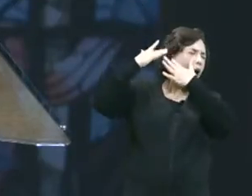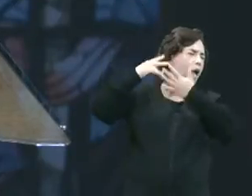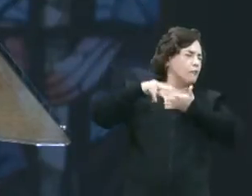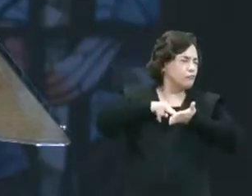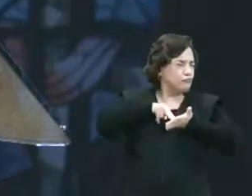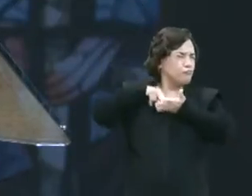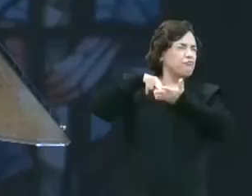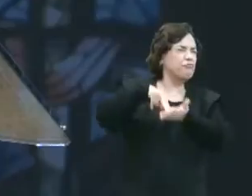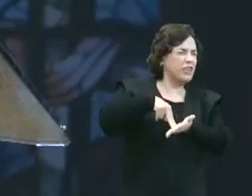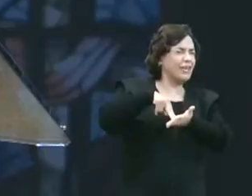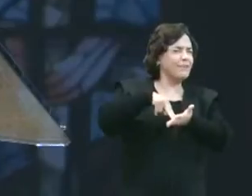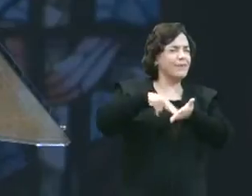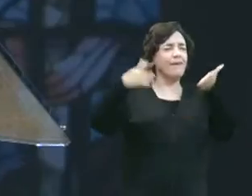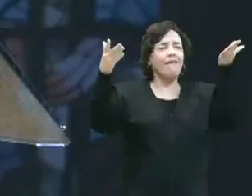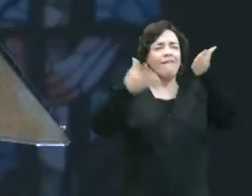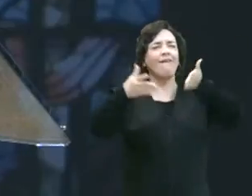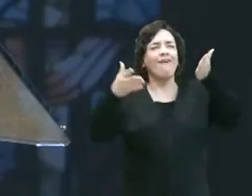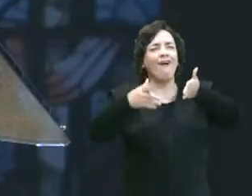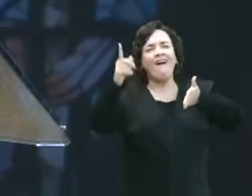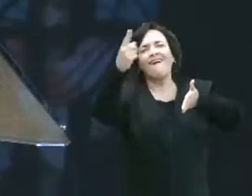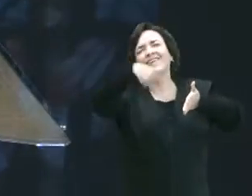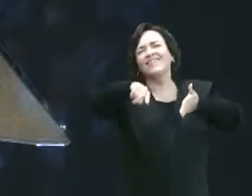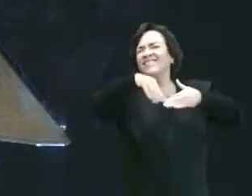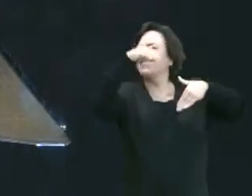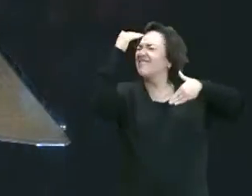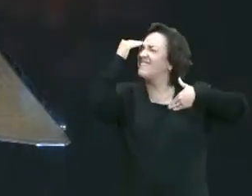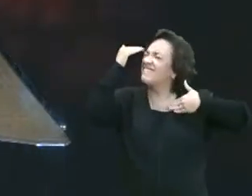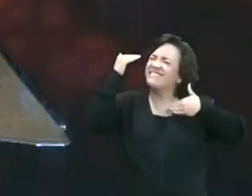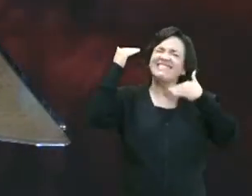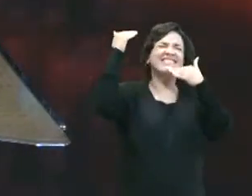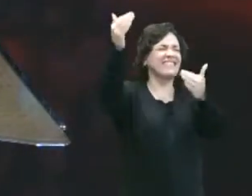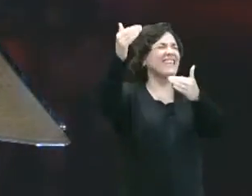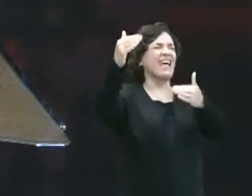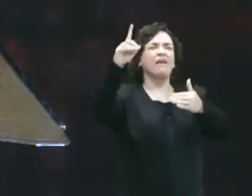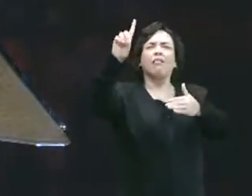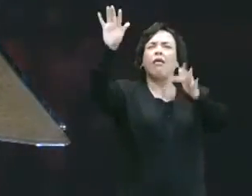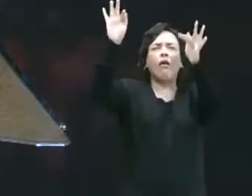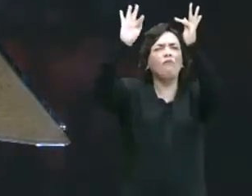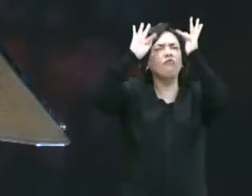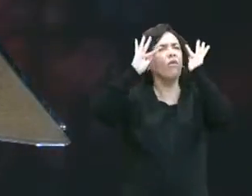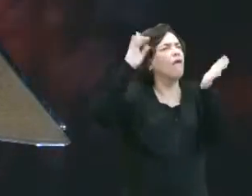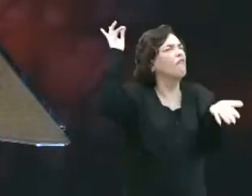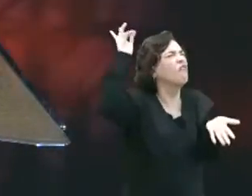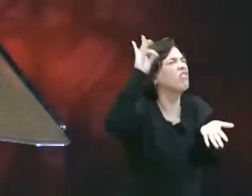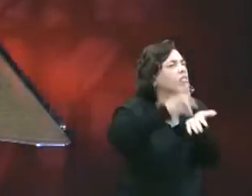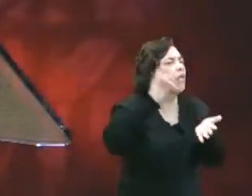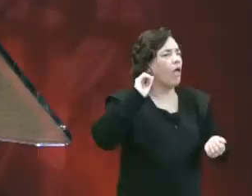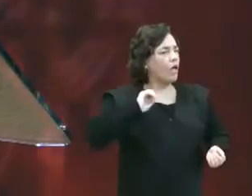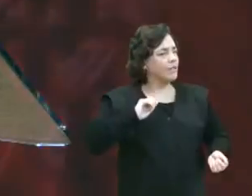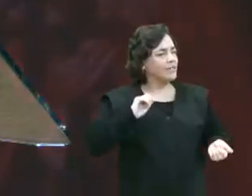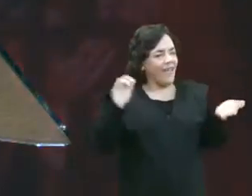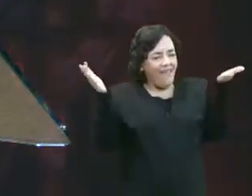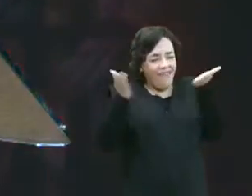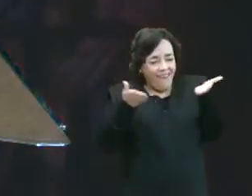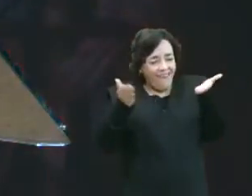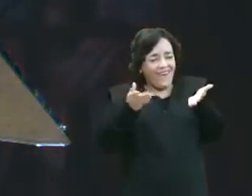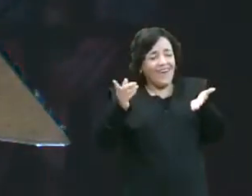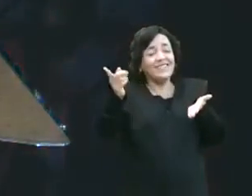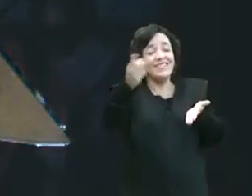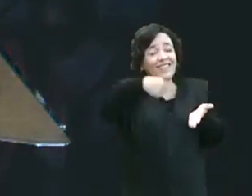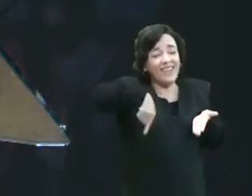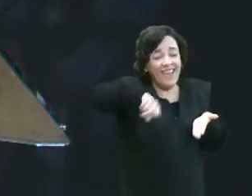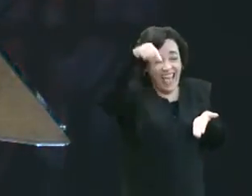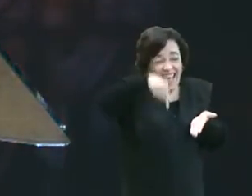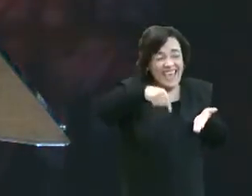isso te exaltamos, porque a tua fidelidade é real. E hoje neste lugar nós